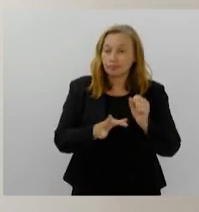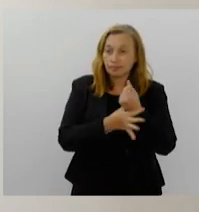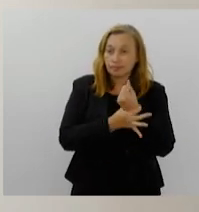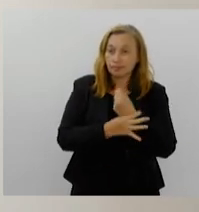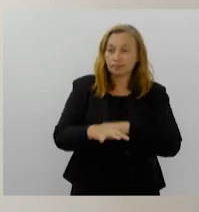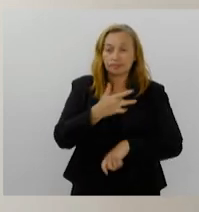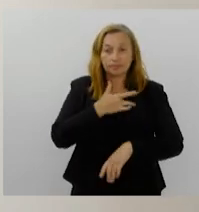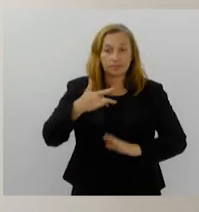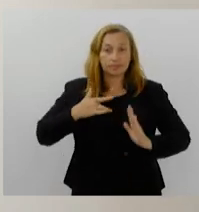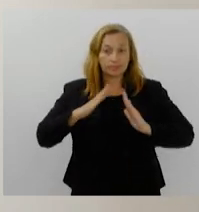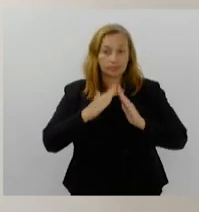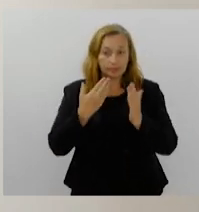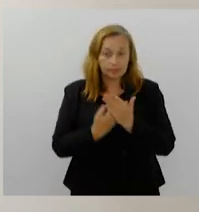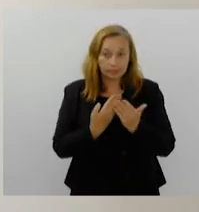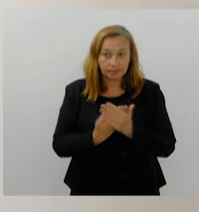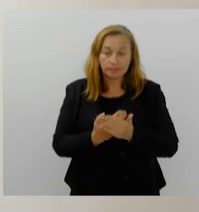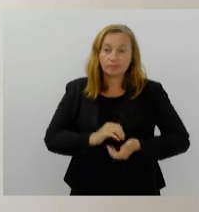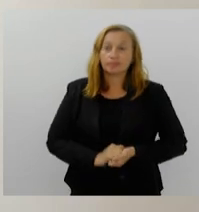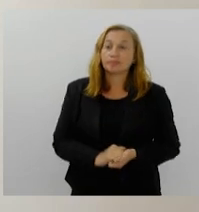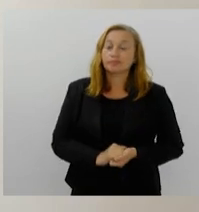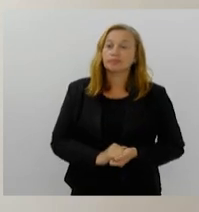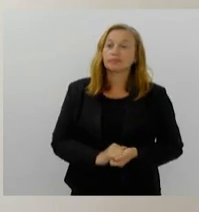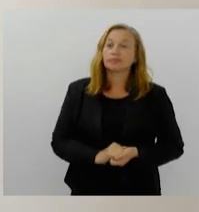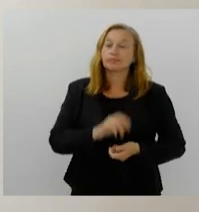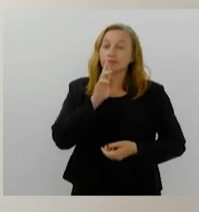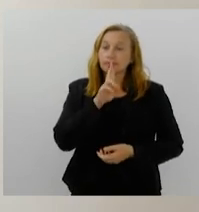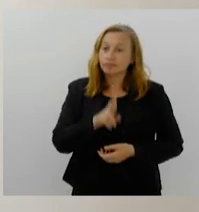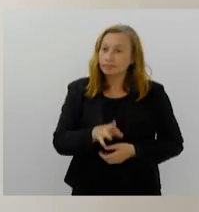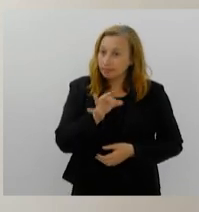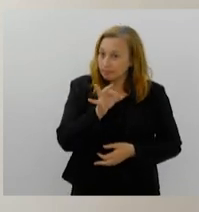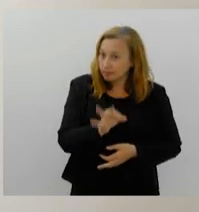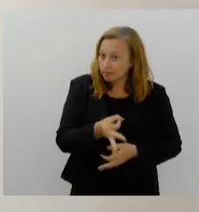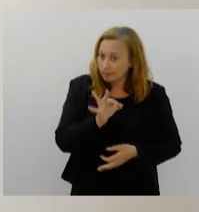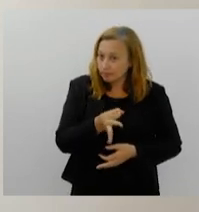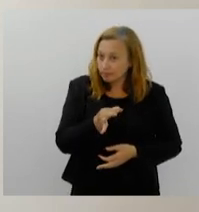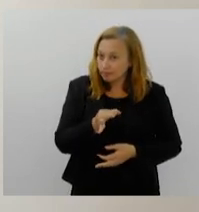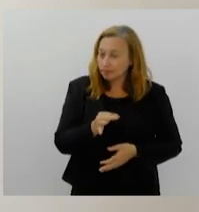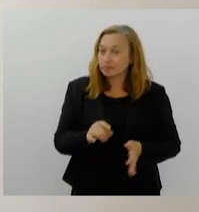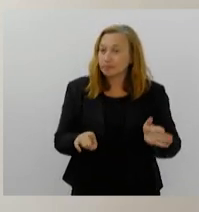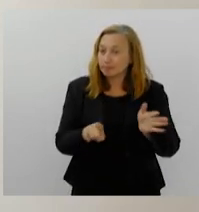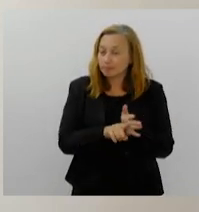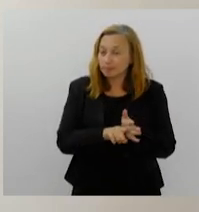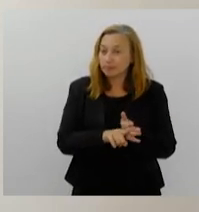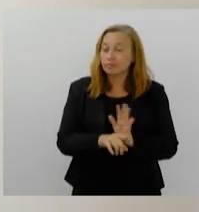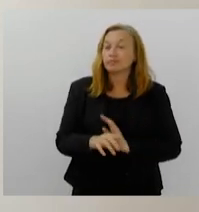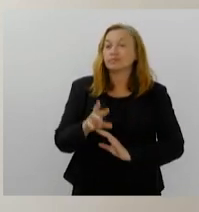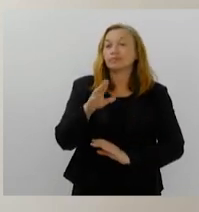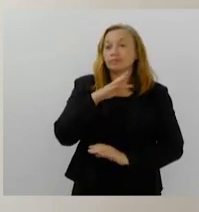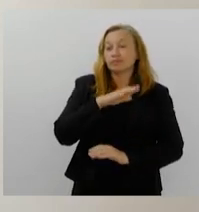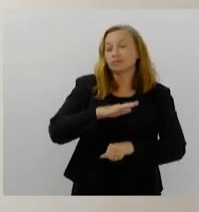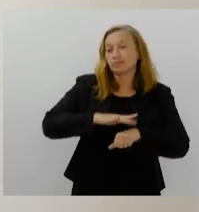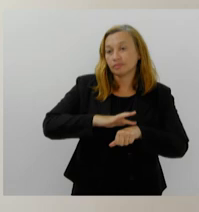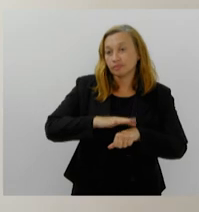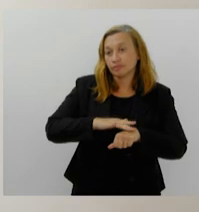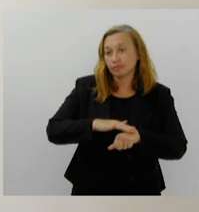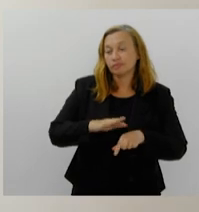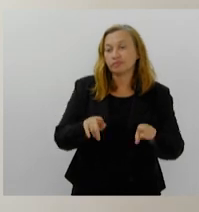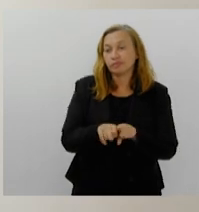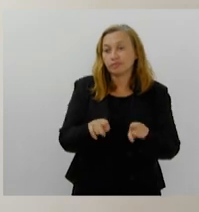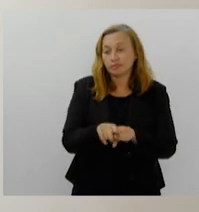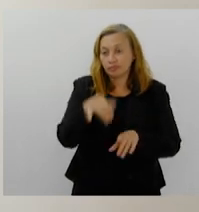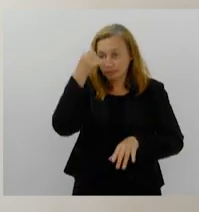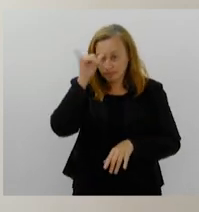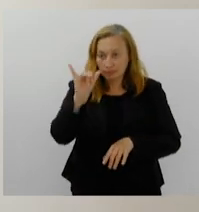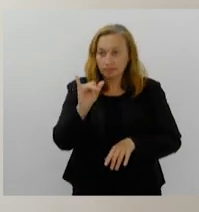nas escolas. Para que resultados concretos da redução das doenças e dos acidentes relacionados ao